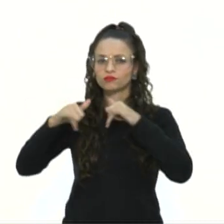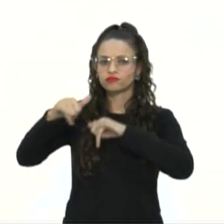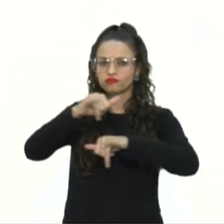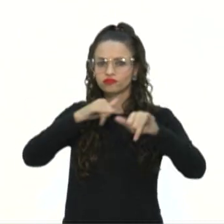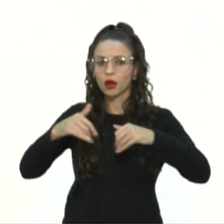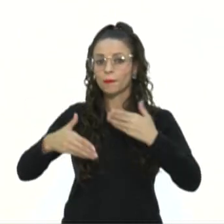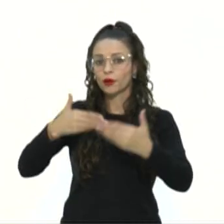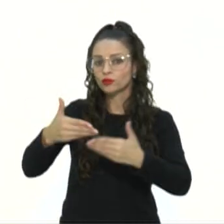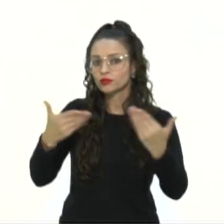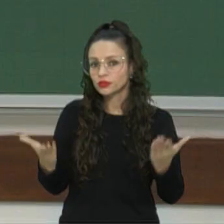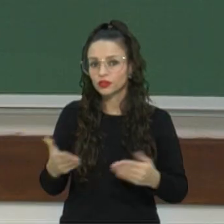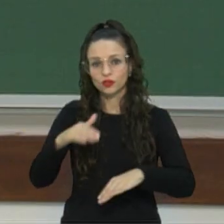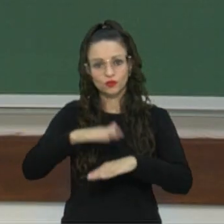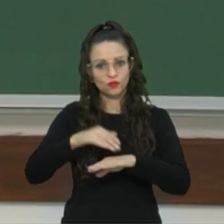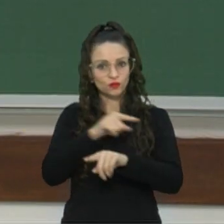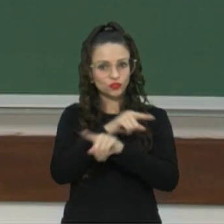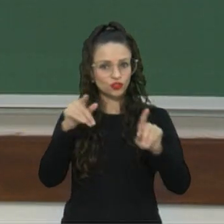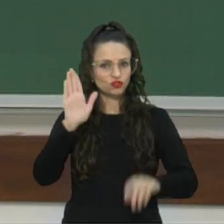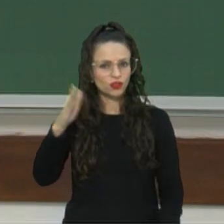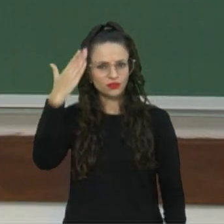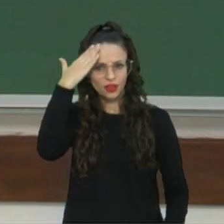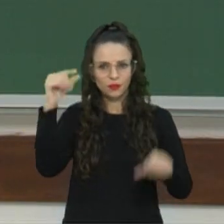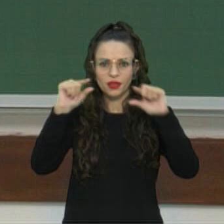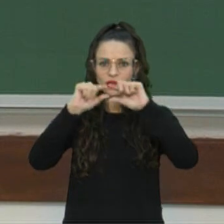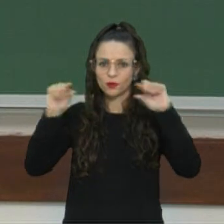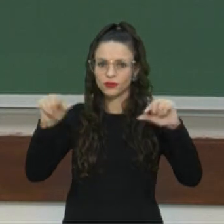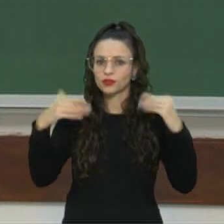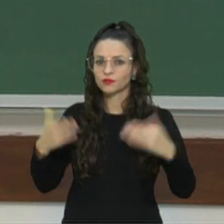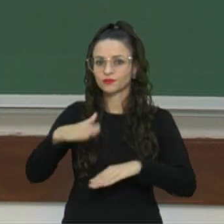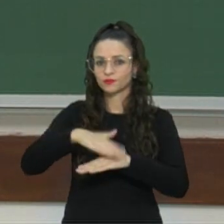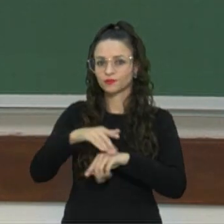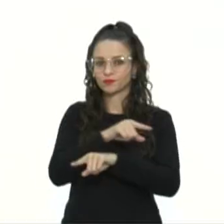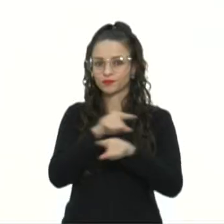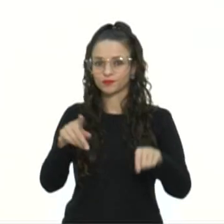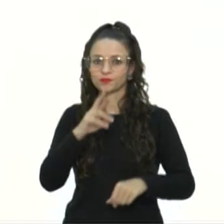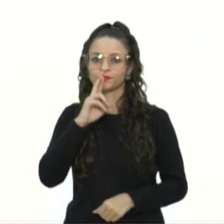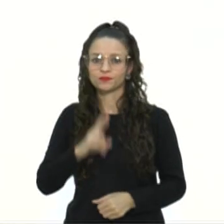do processo? Vocês já sabem qual é a equação? Agora é com vocês.